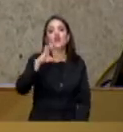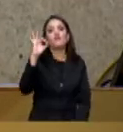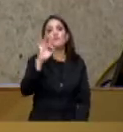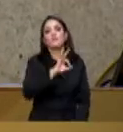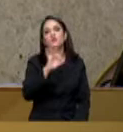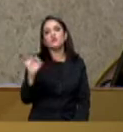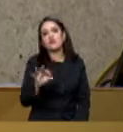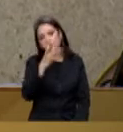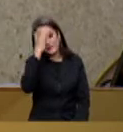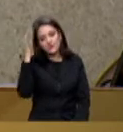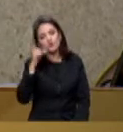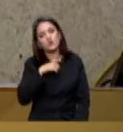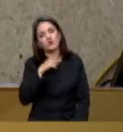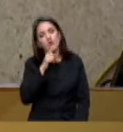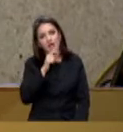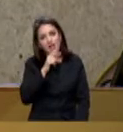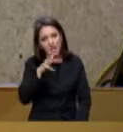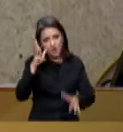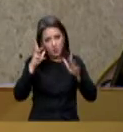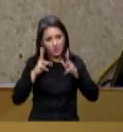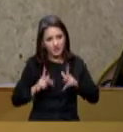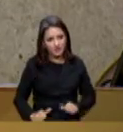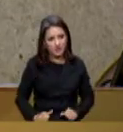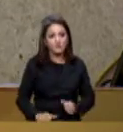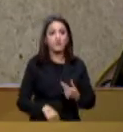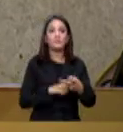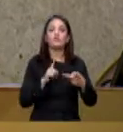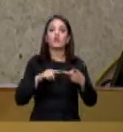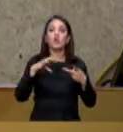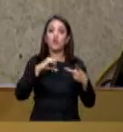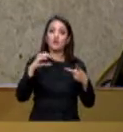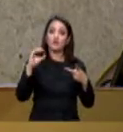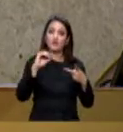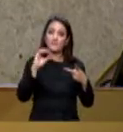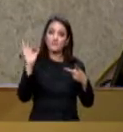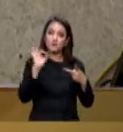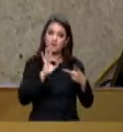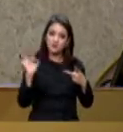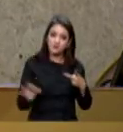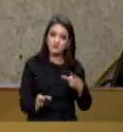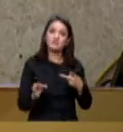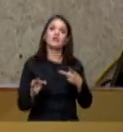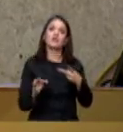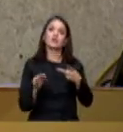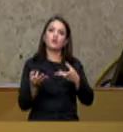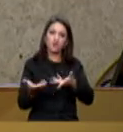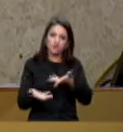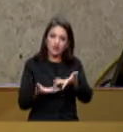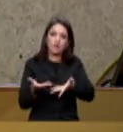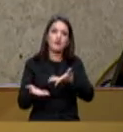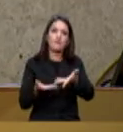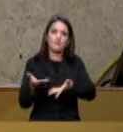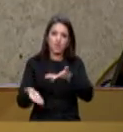99% com água potável e 90% com tratamento e coleta de esgoto. Segundo